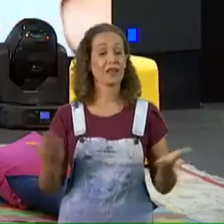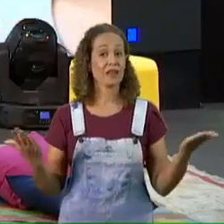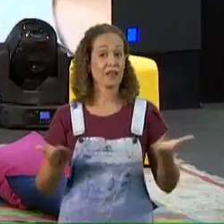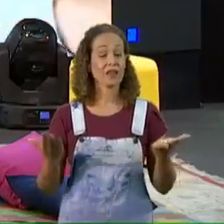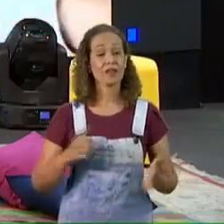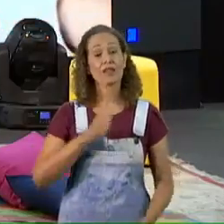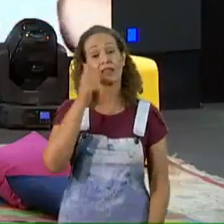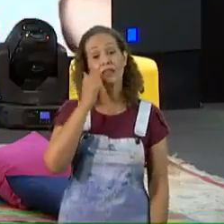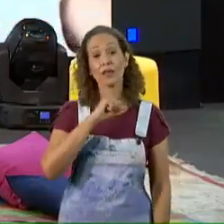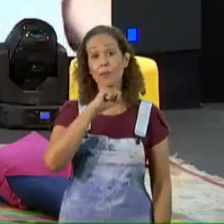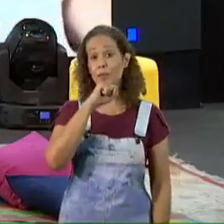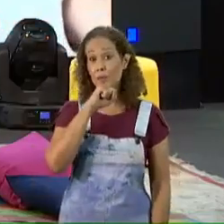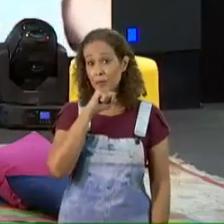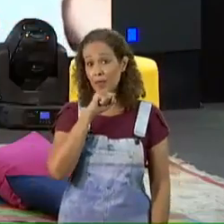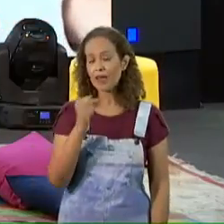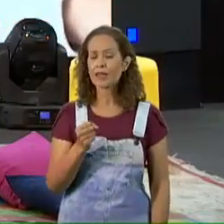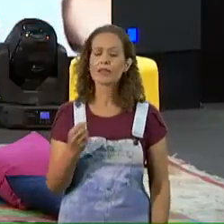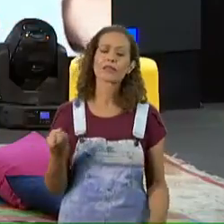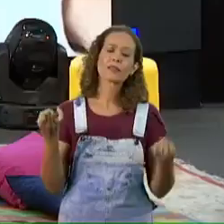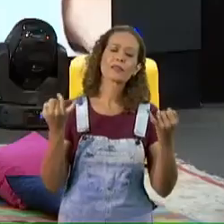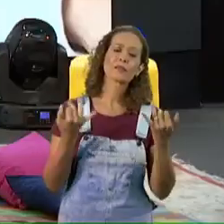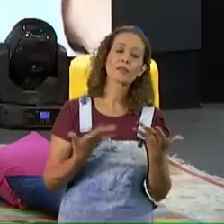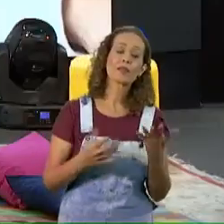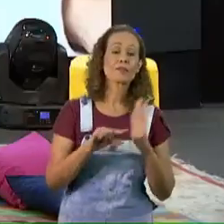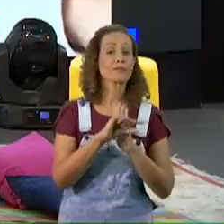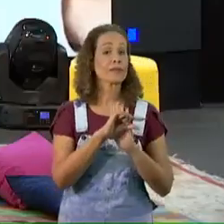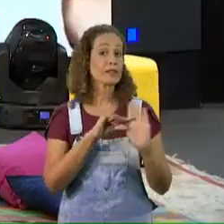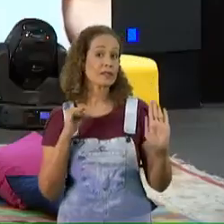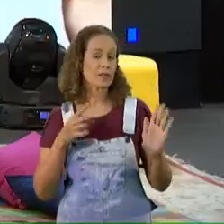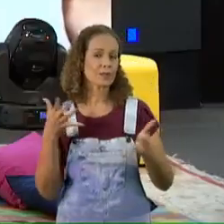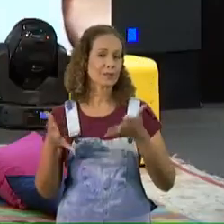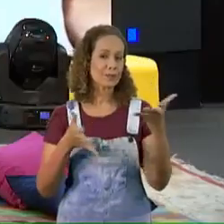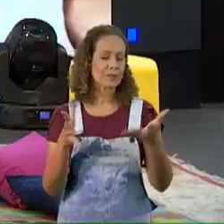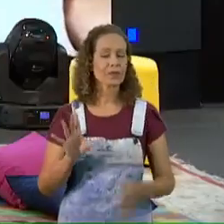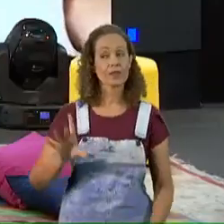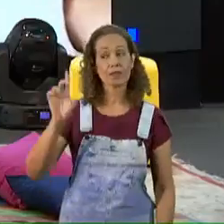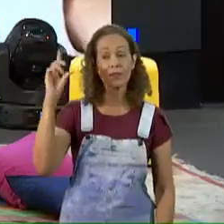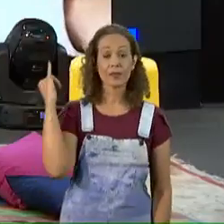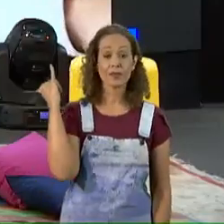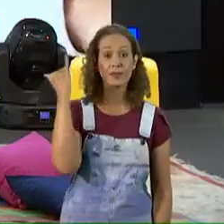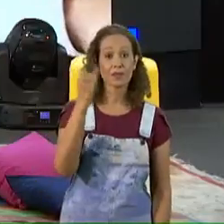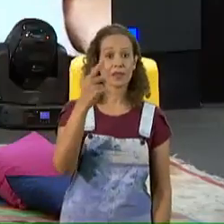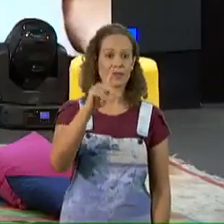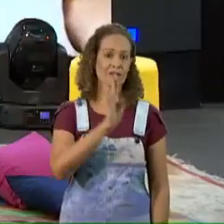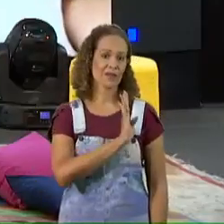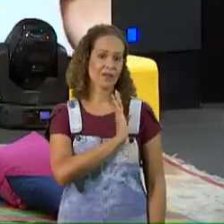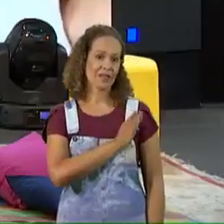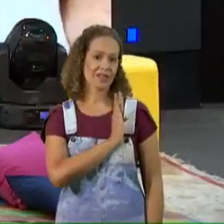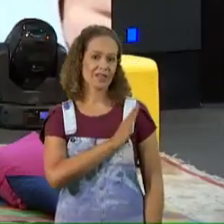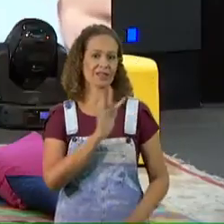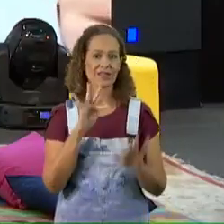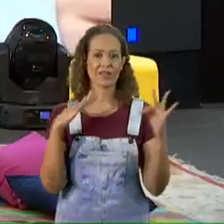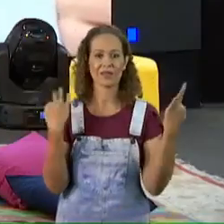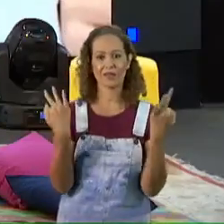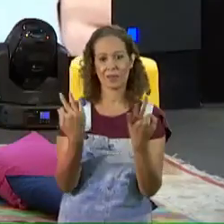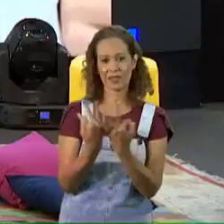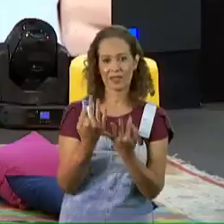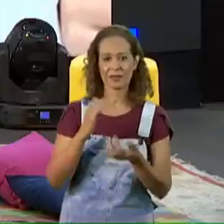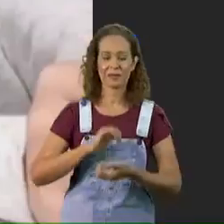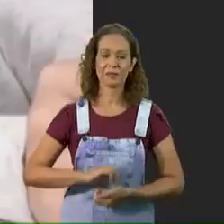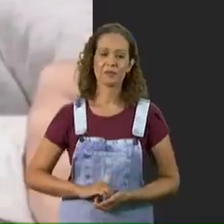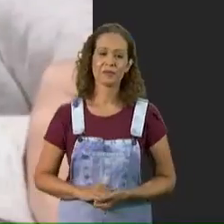mamãe Luciene compartilhe conosco um versículo que Deus fala aí ao seu coração, da sua família. Compartilhe